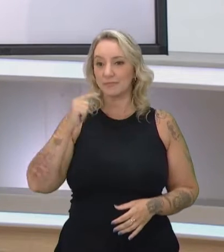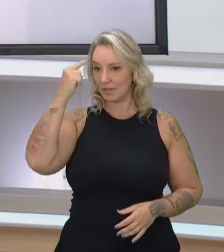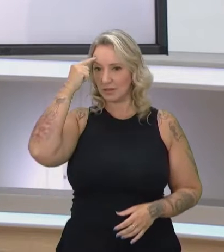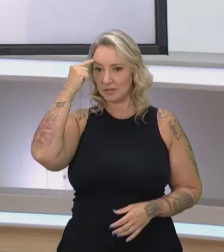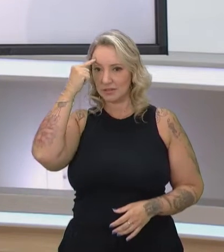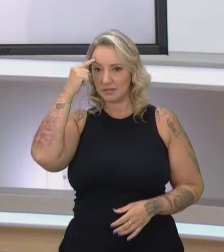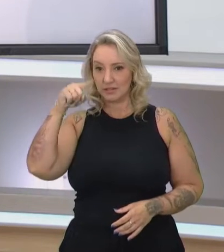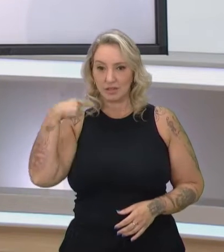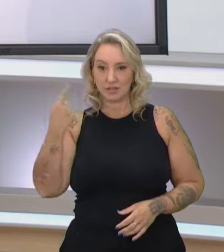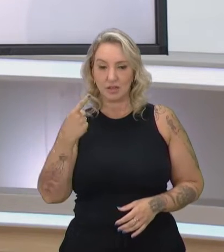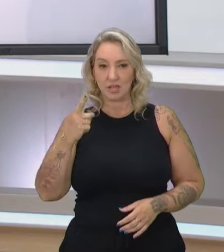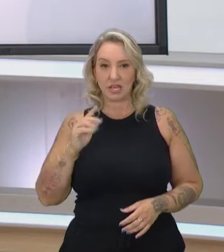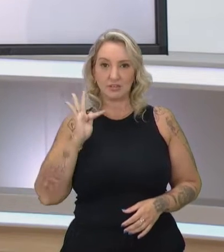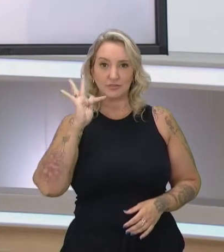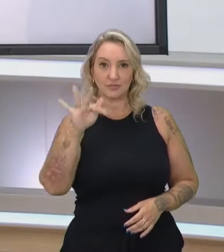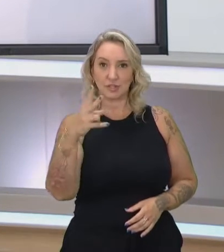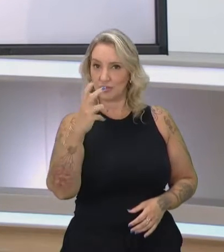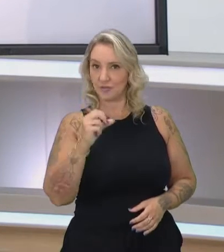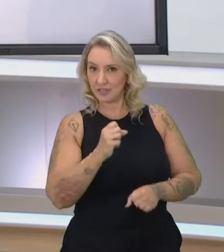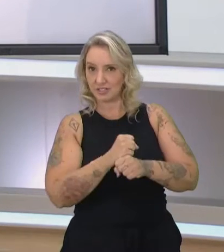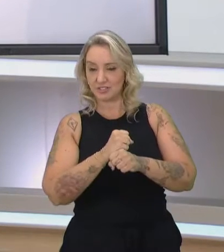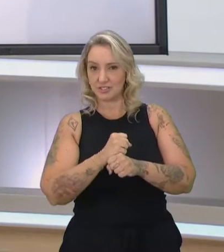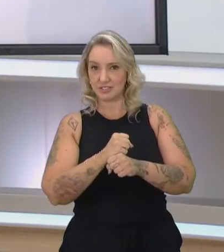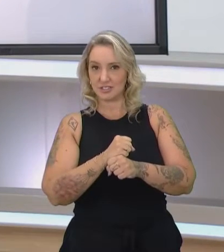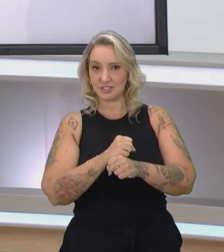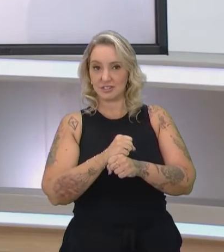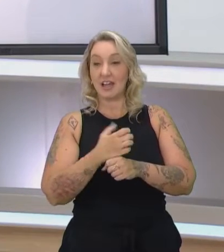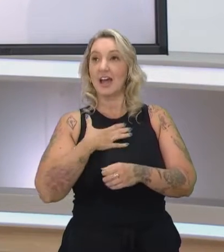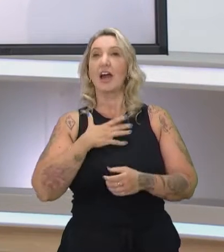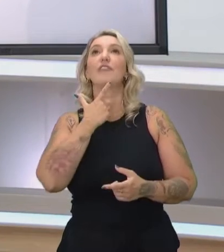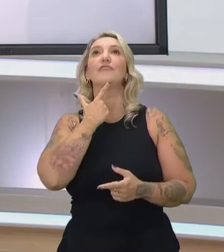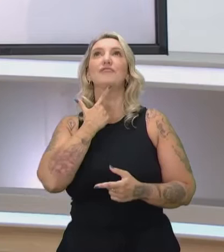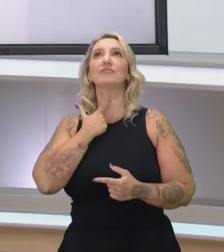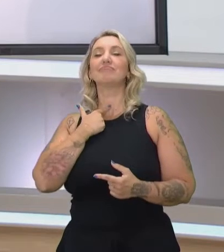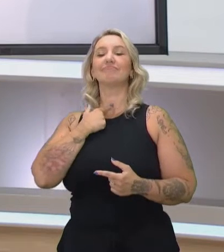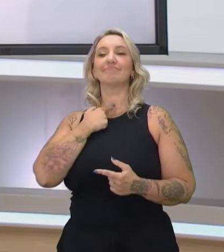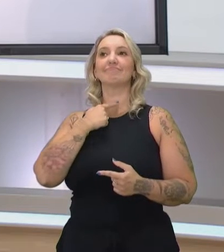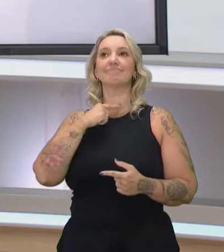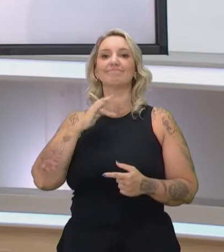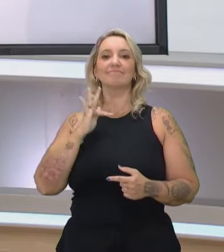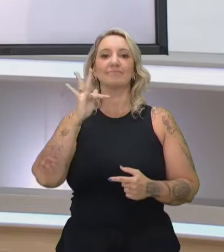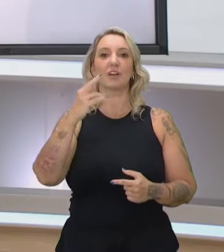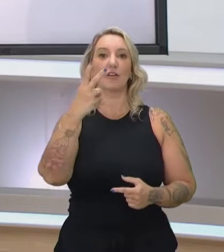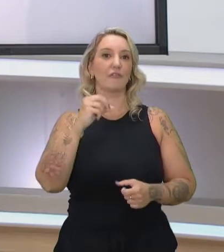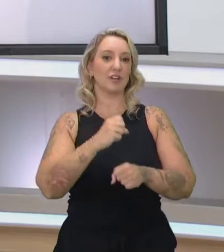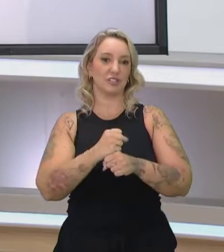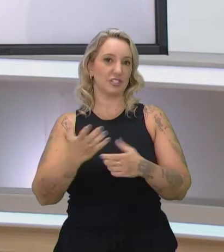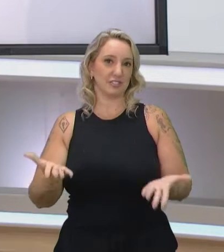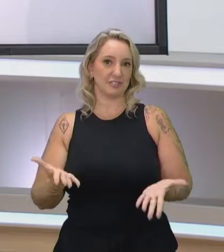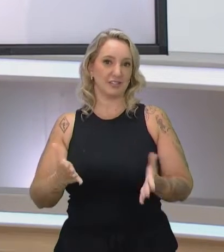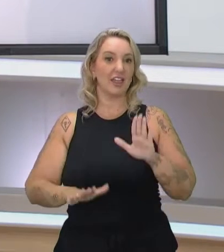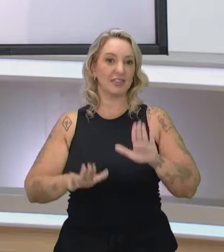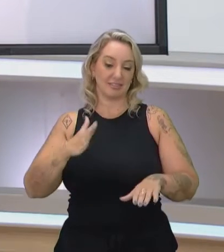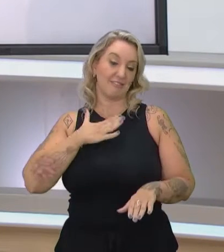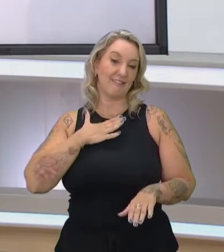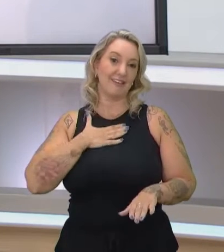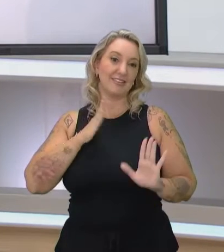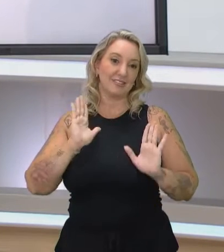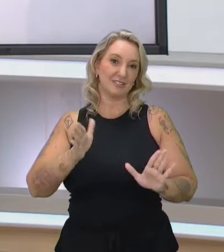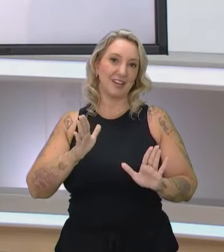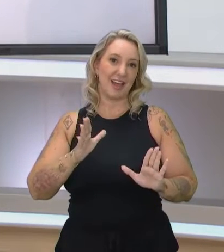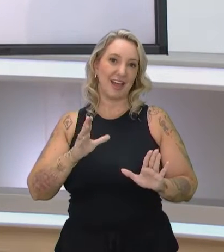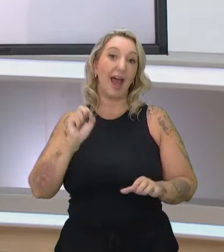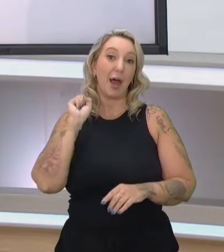pensar nós daqui 20 anos, como a gente queria estar daqui 20 anos, né? Eu daqui 20 anos, talvez eu já queira